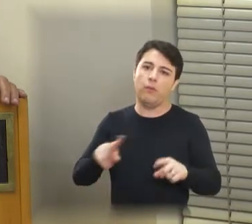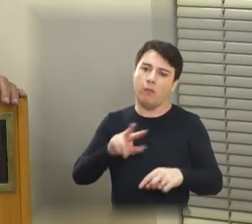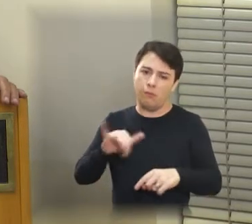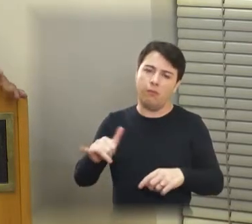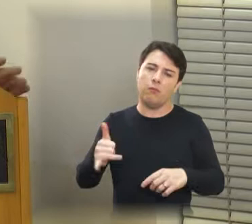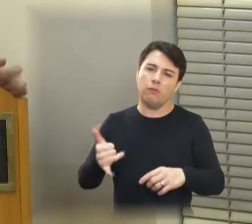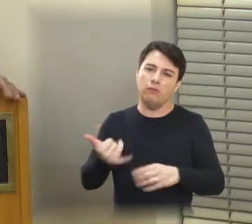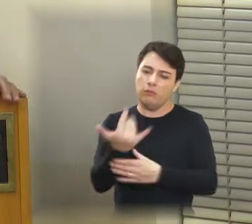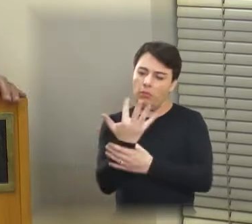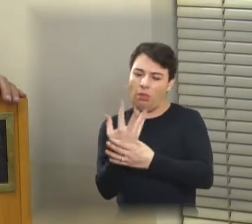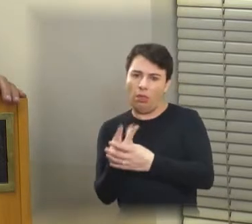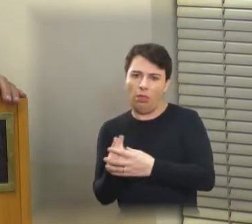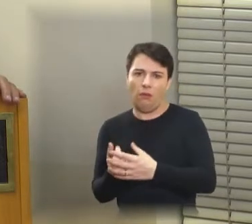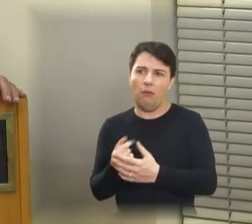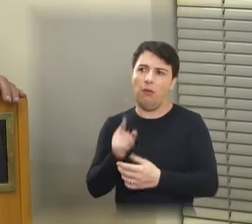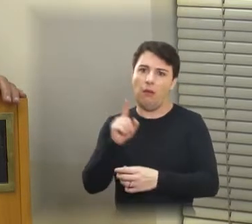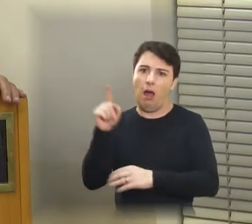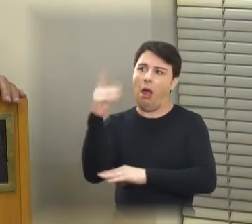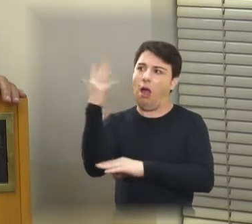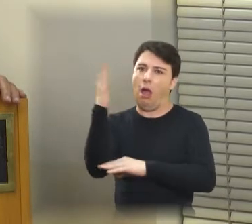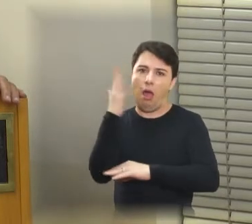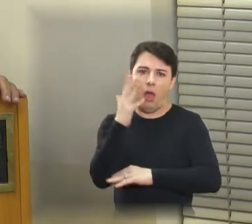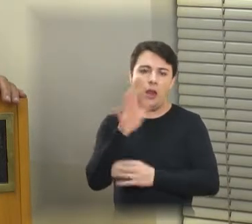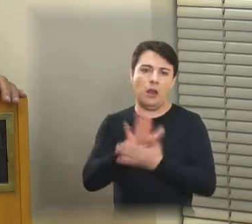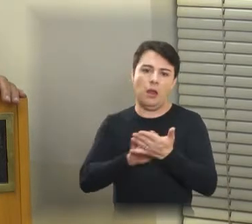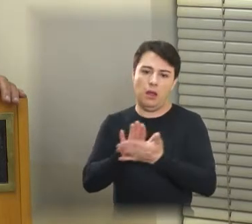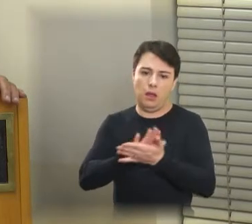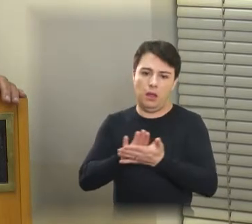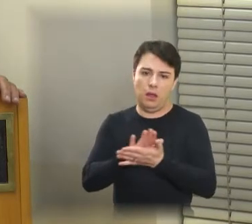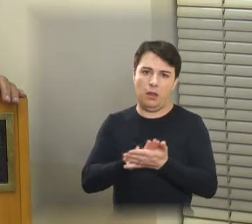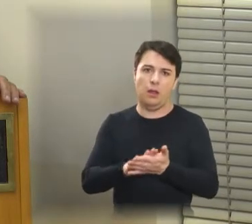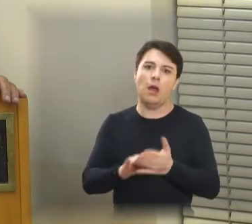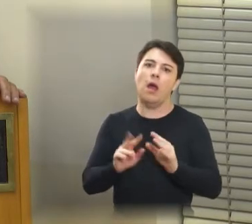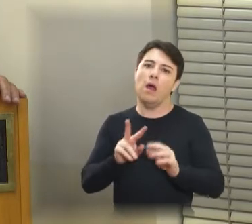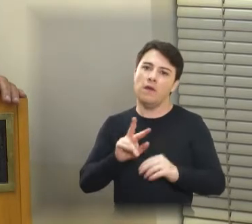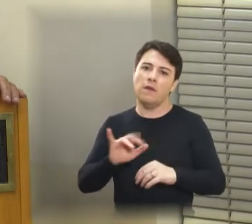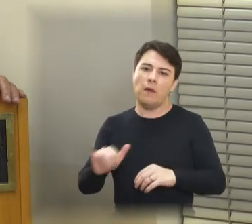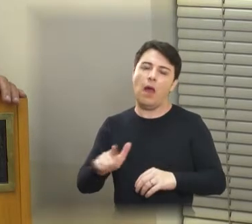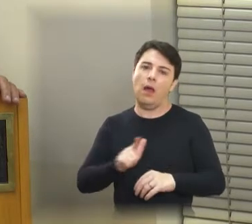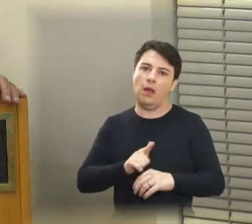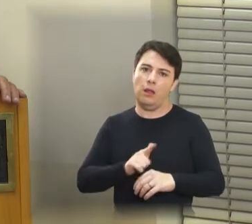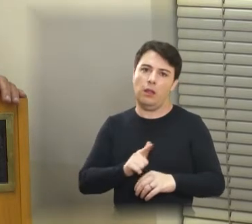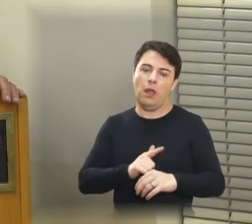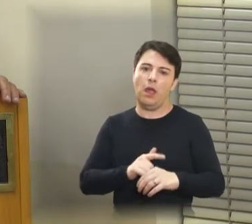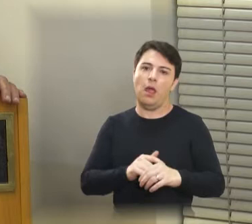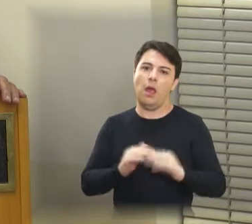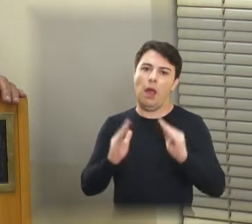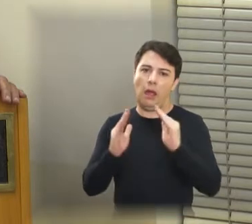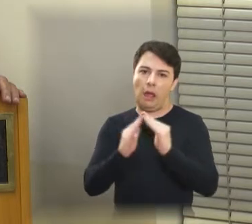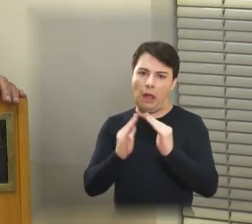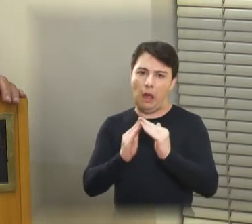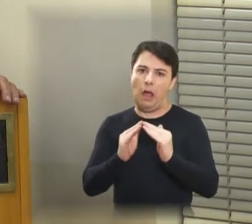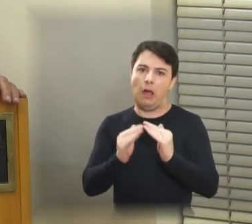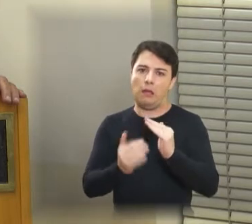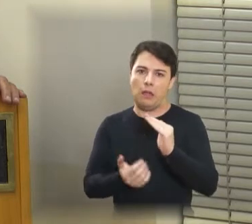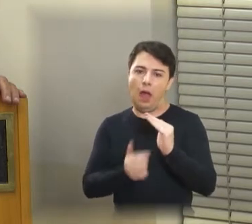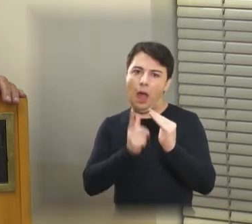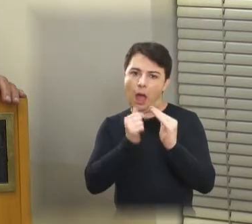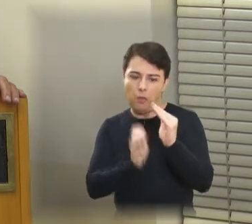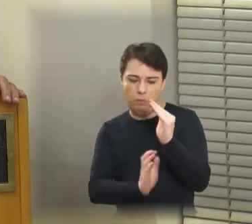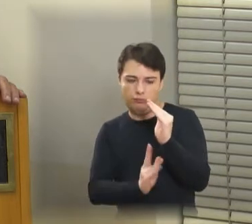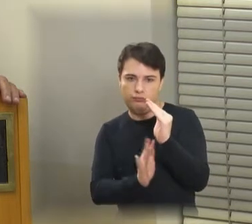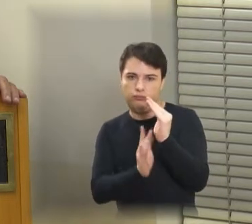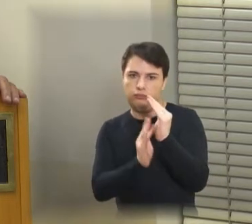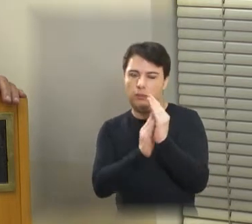porque não tem nada plantado, vai infiltrar. Parte, lógico, vai infiltrar parte. Mas uma boa parte também, até pela